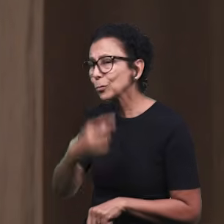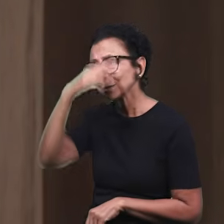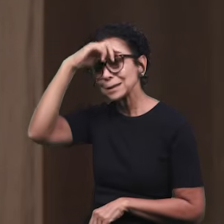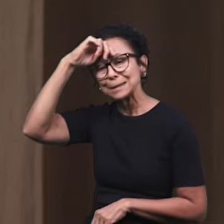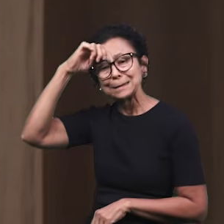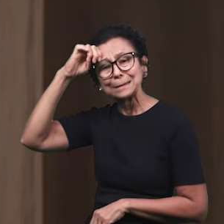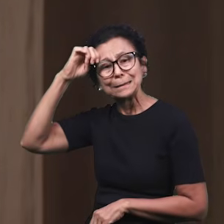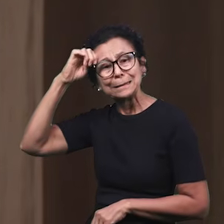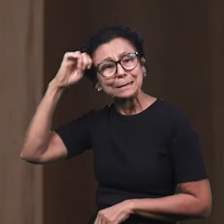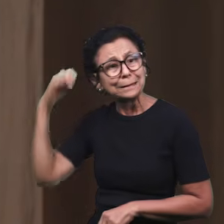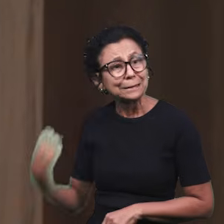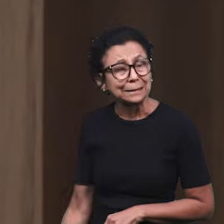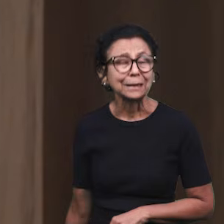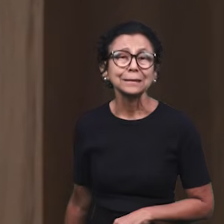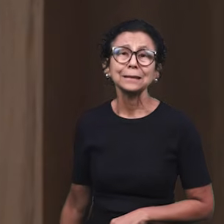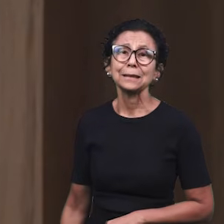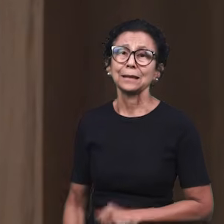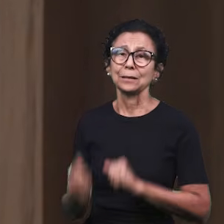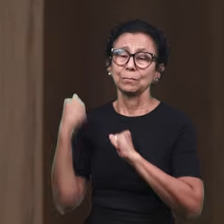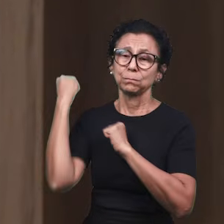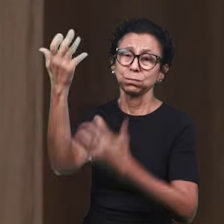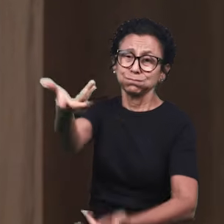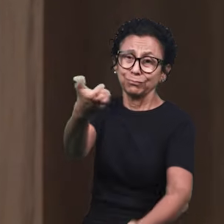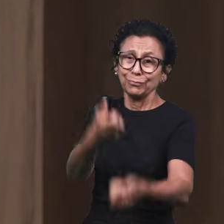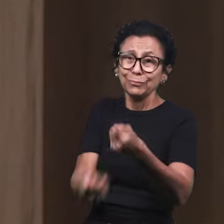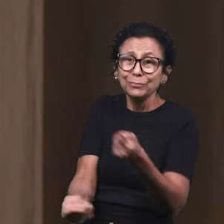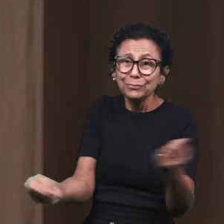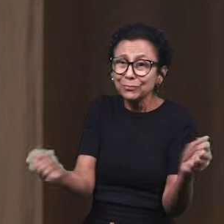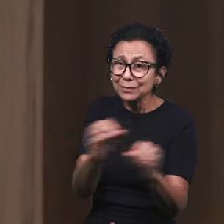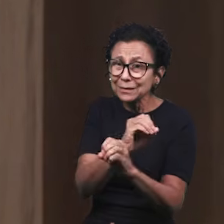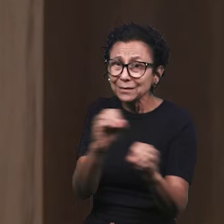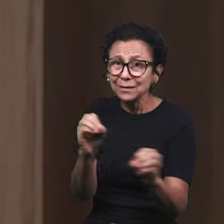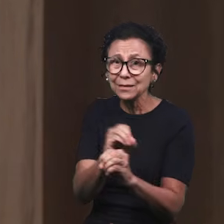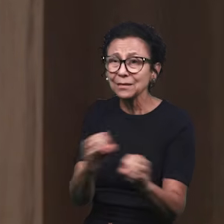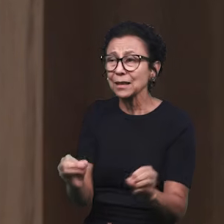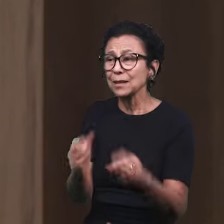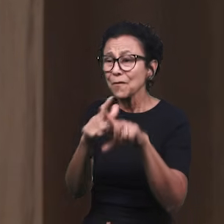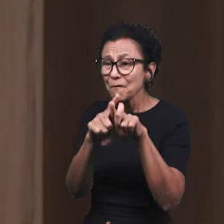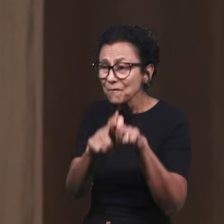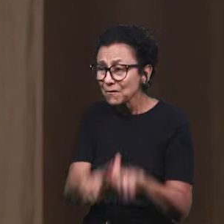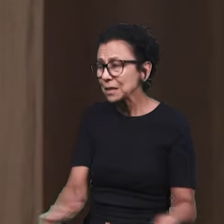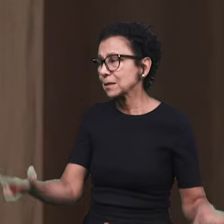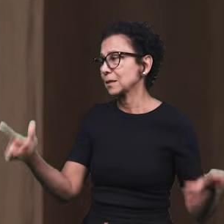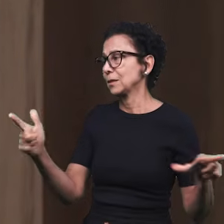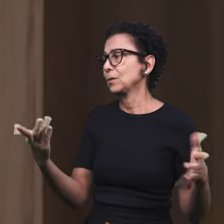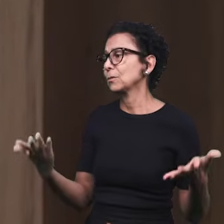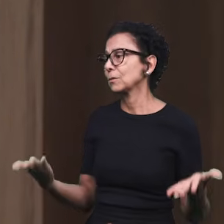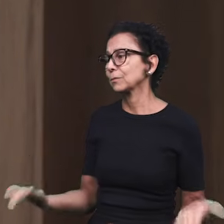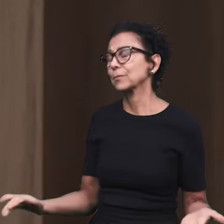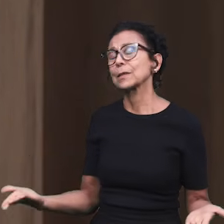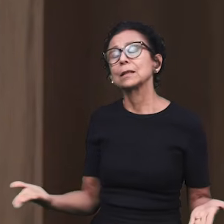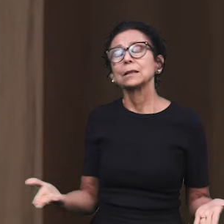nós não pegamos nada. E ele, com isso, ele queria dizer o seguinte,